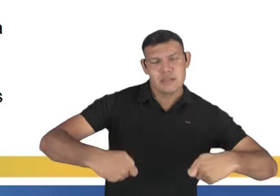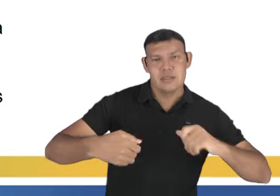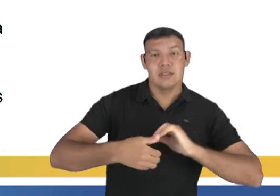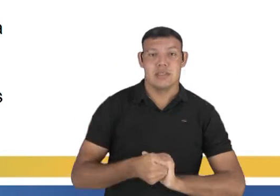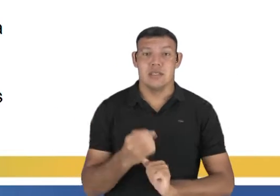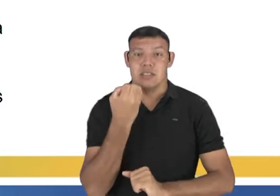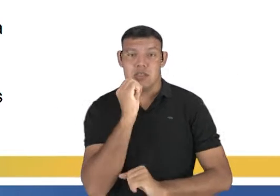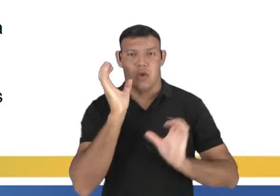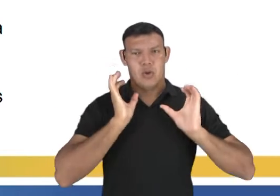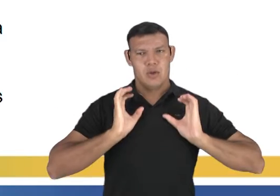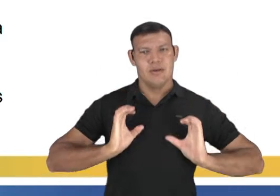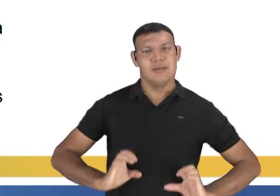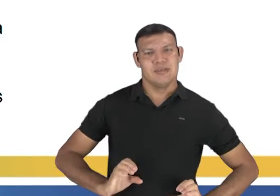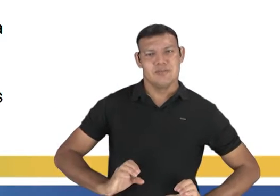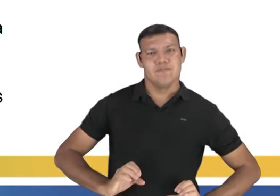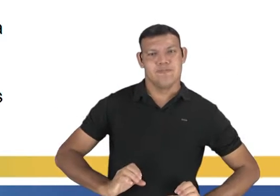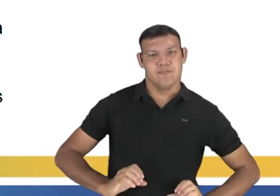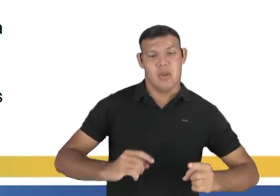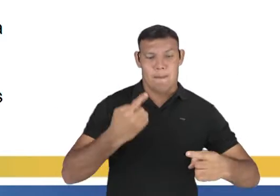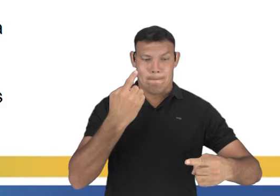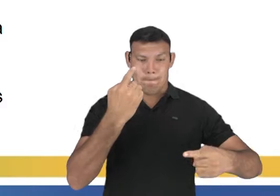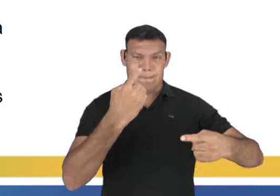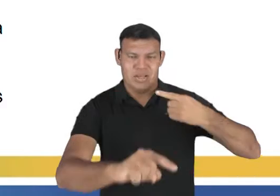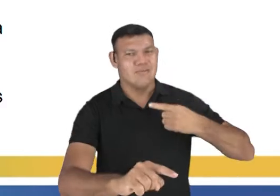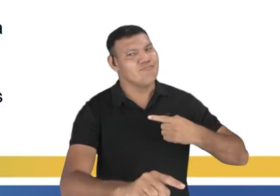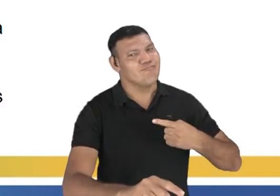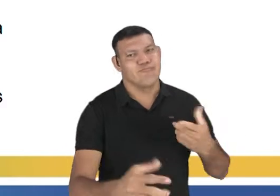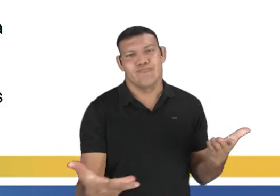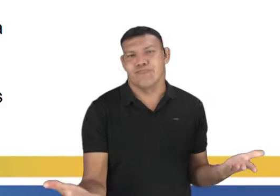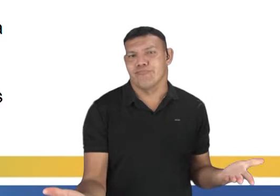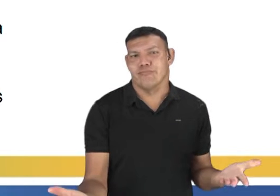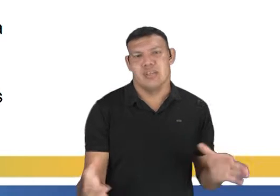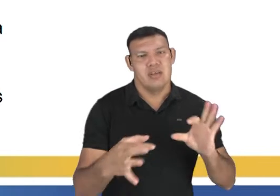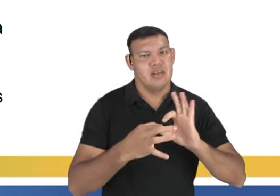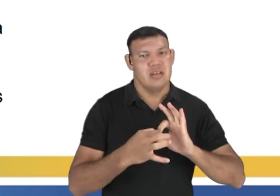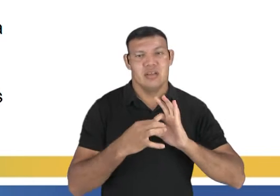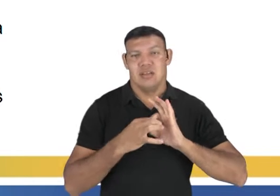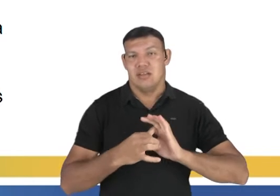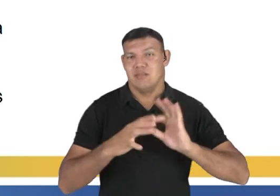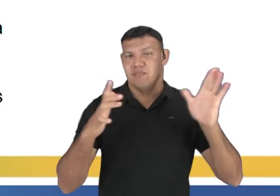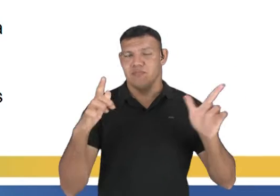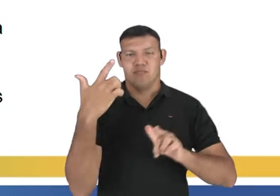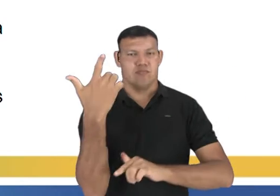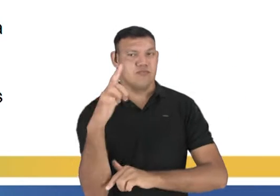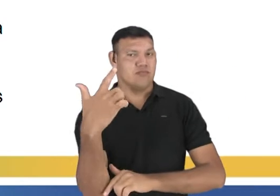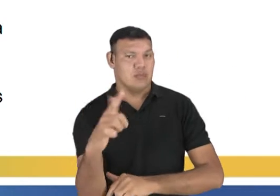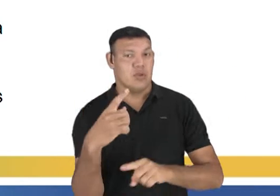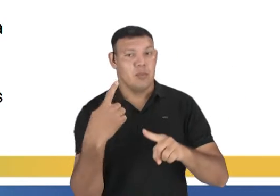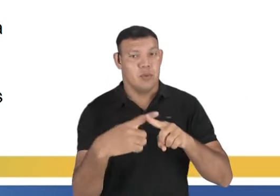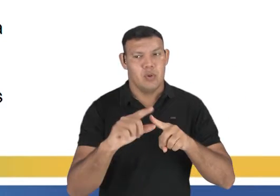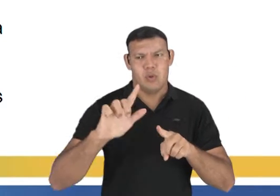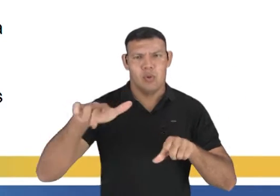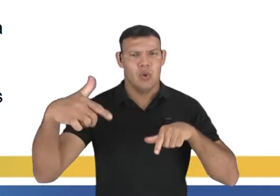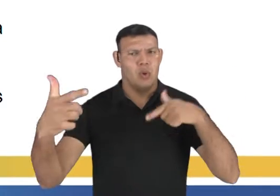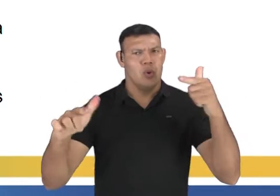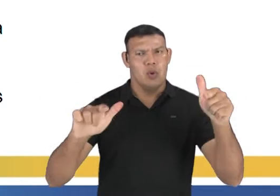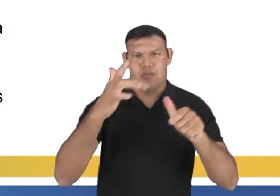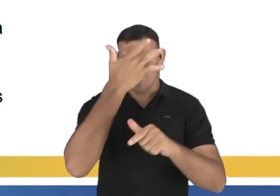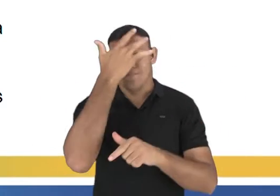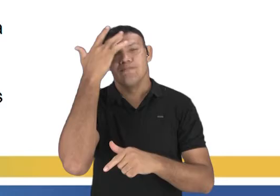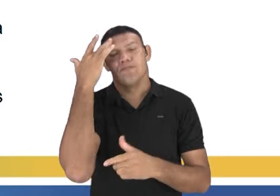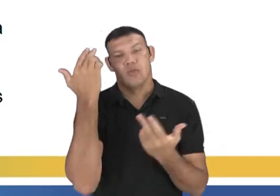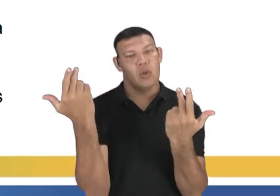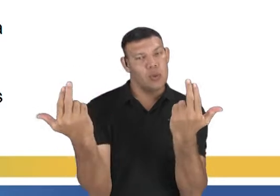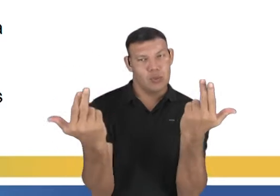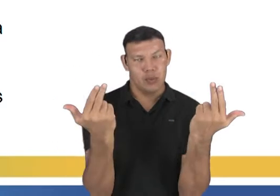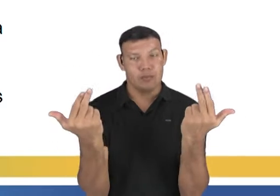fazer tudo o que elas proíbem, não teria mais liberdade, porque os outros também teriam tal